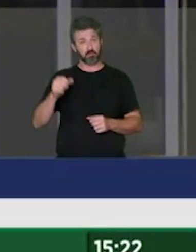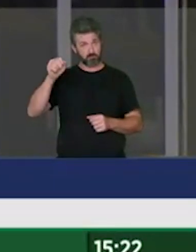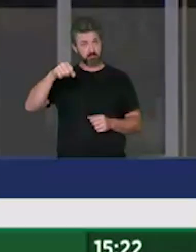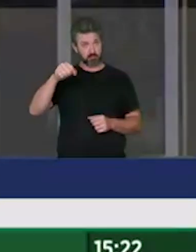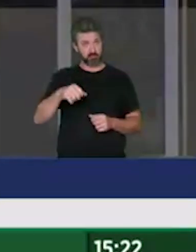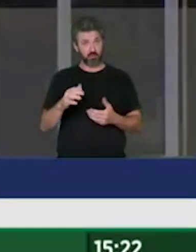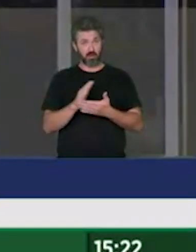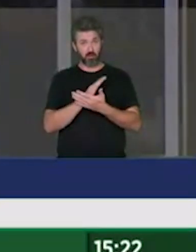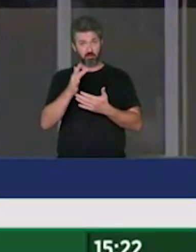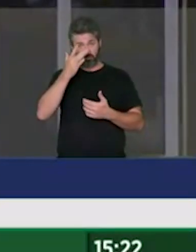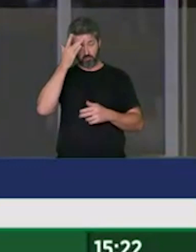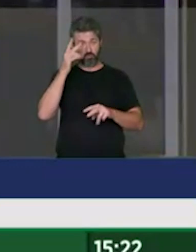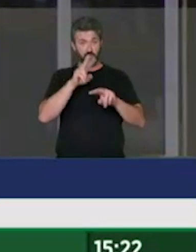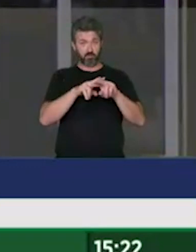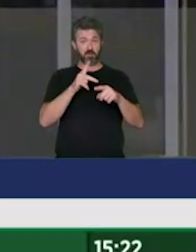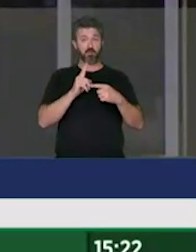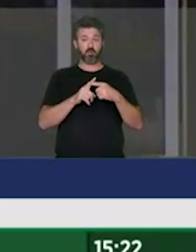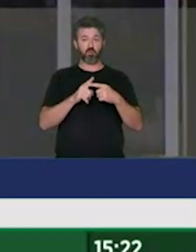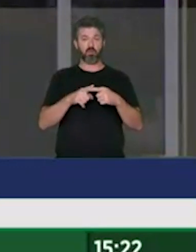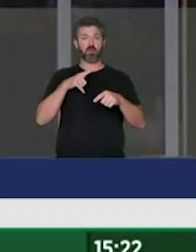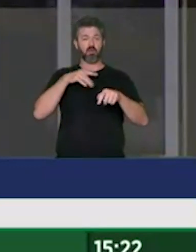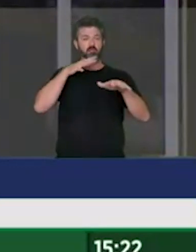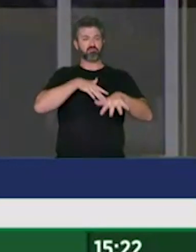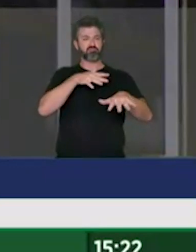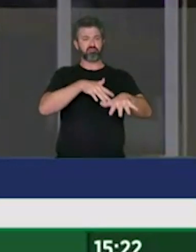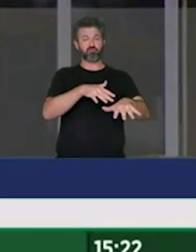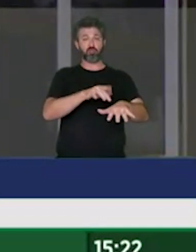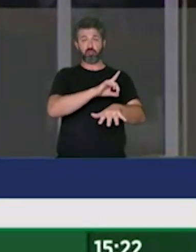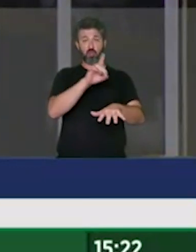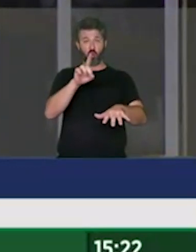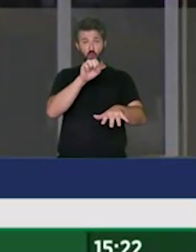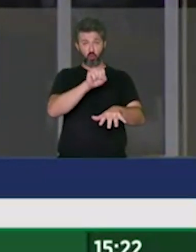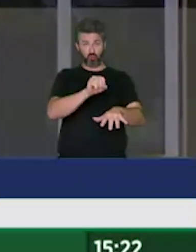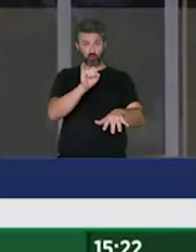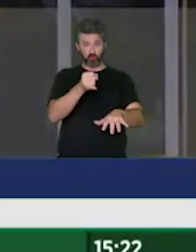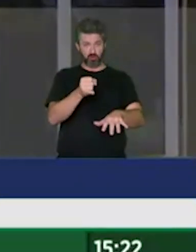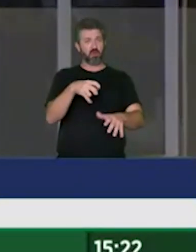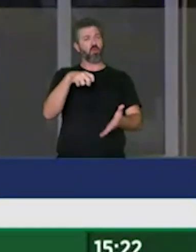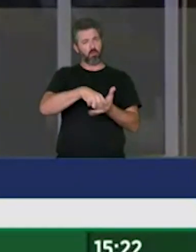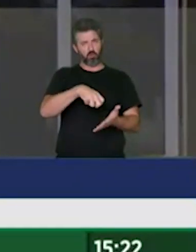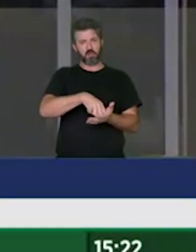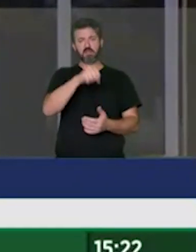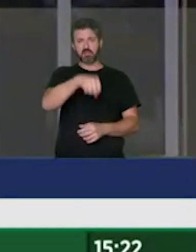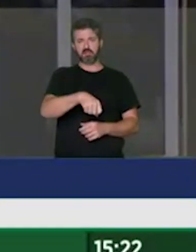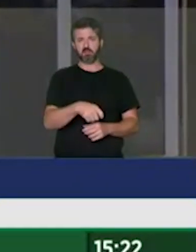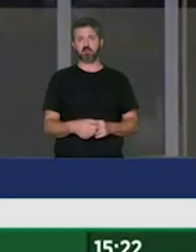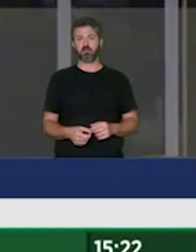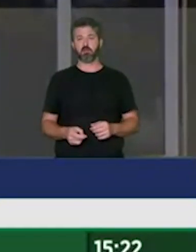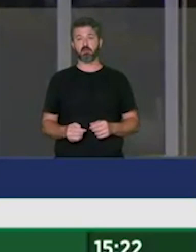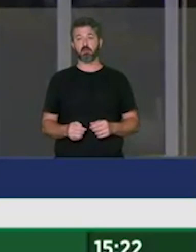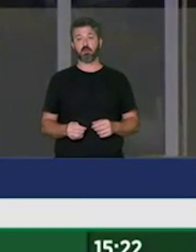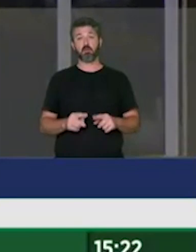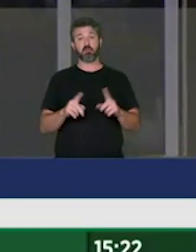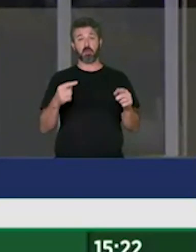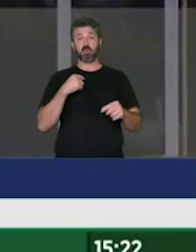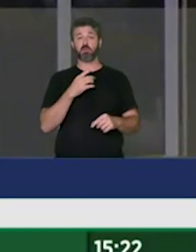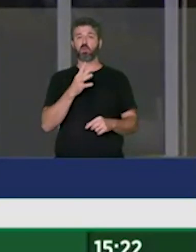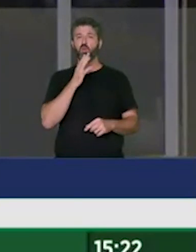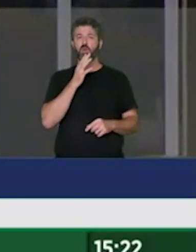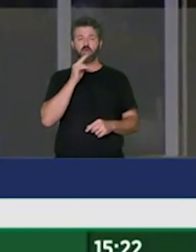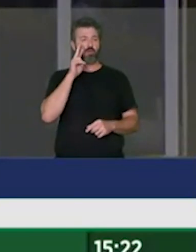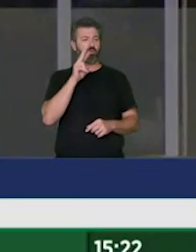presa porque participou dos atos e, repito, precisa ser punida, responsabilizada. Mas eu conheço